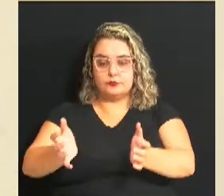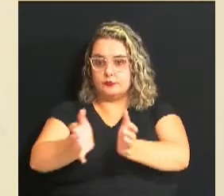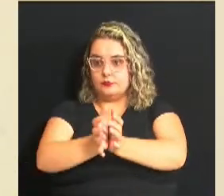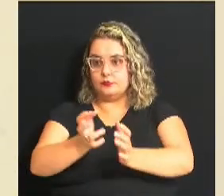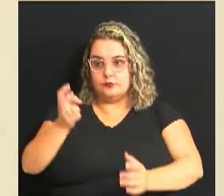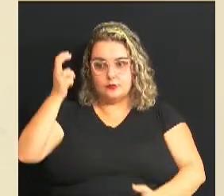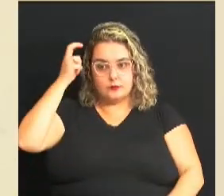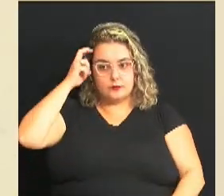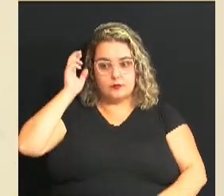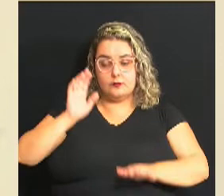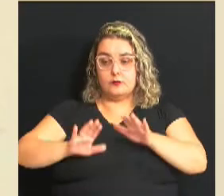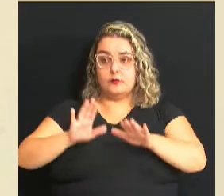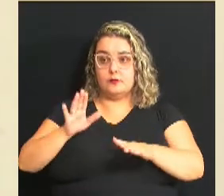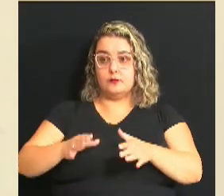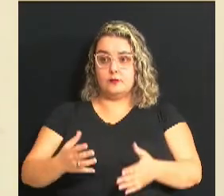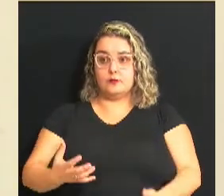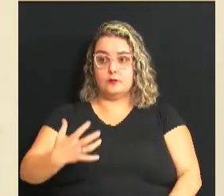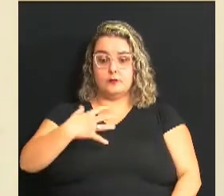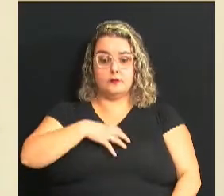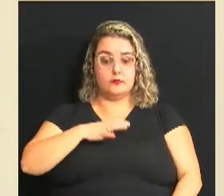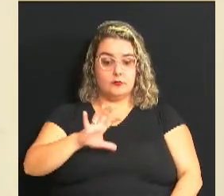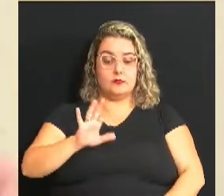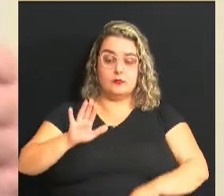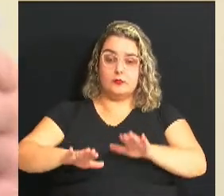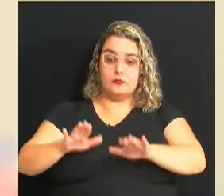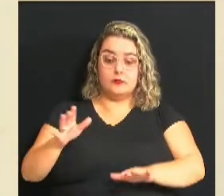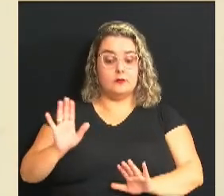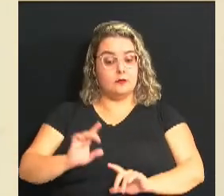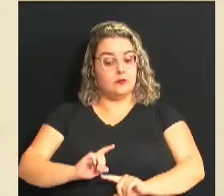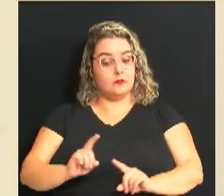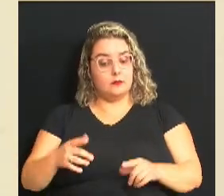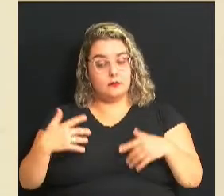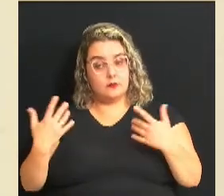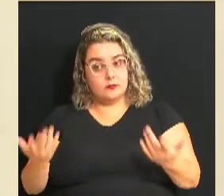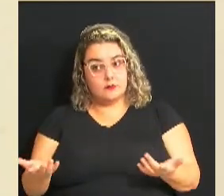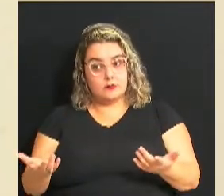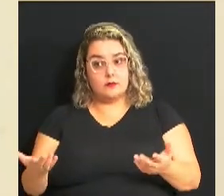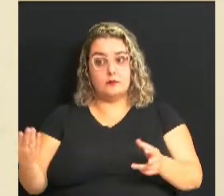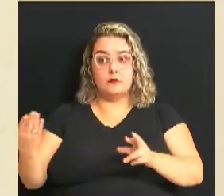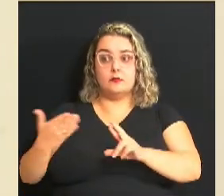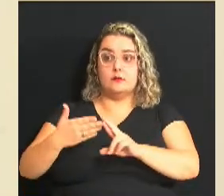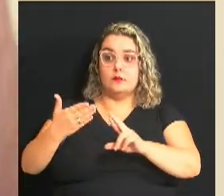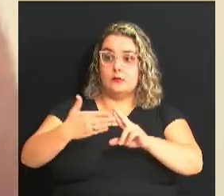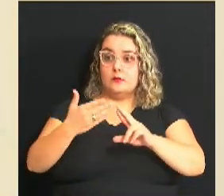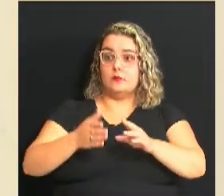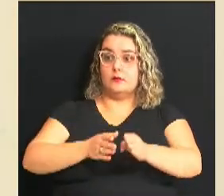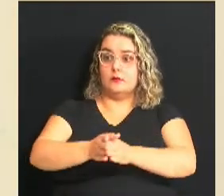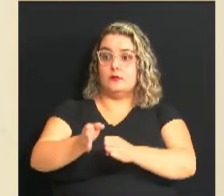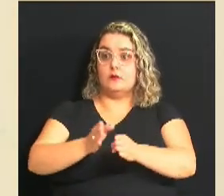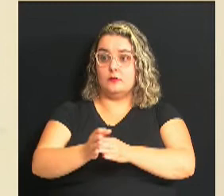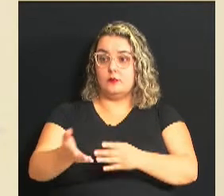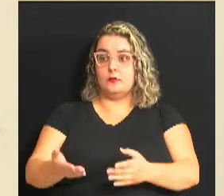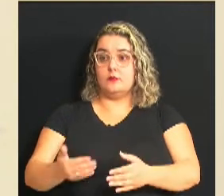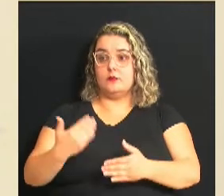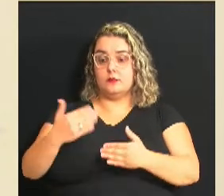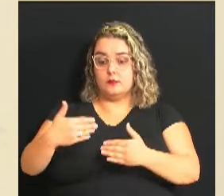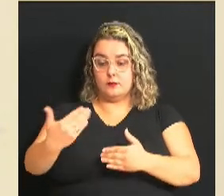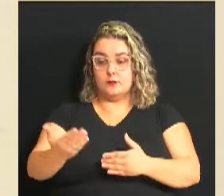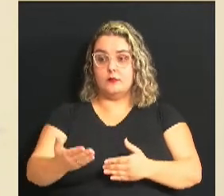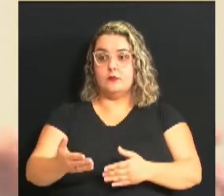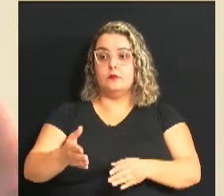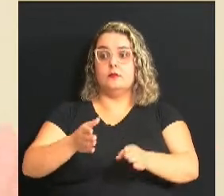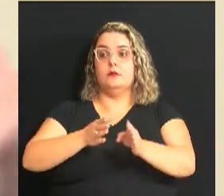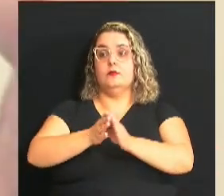traga essa forma, talvez não. Também as representações no Conselho passam, mas o Conselho